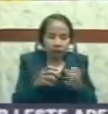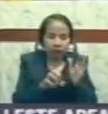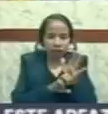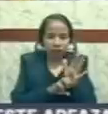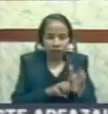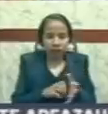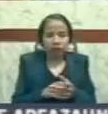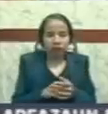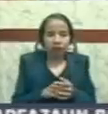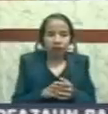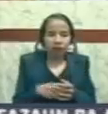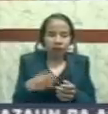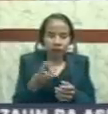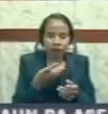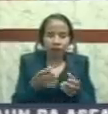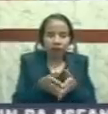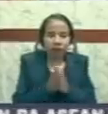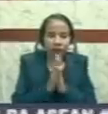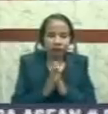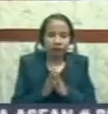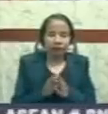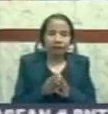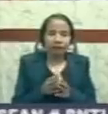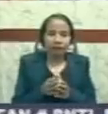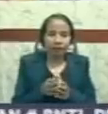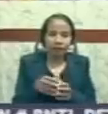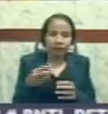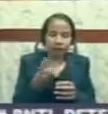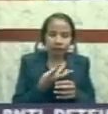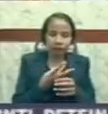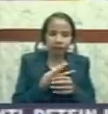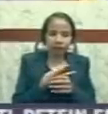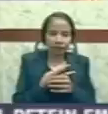ne, ami husu, iha ami ninha